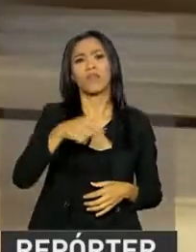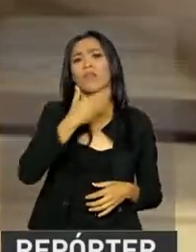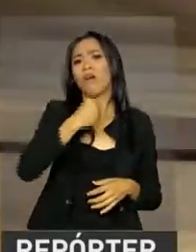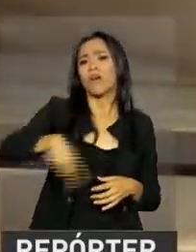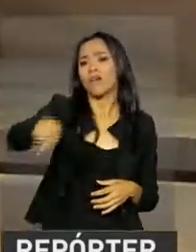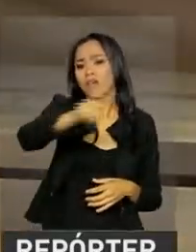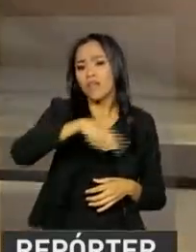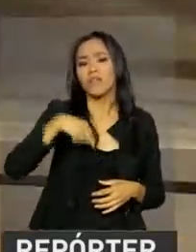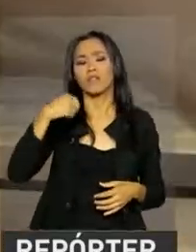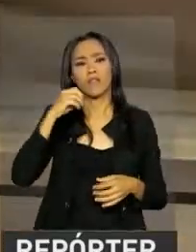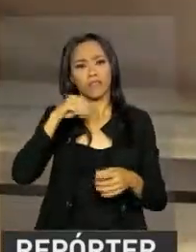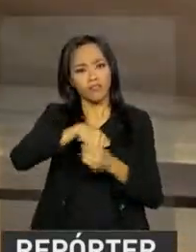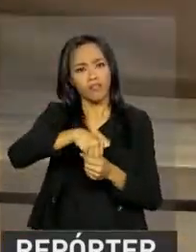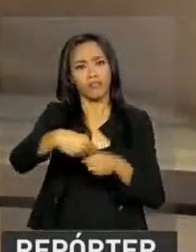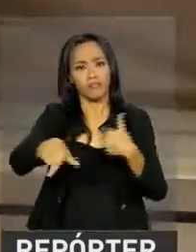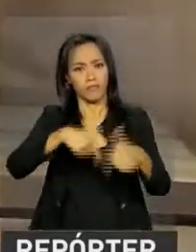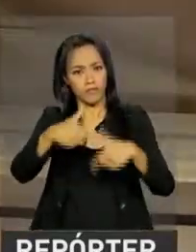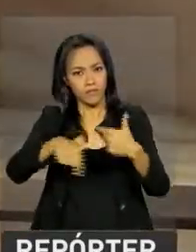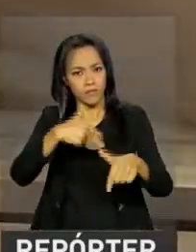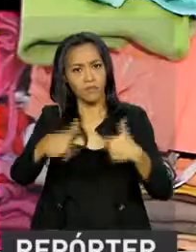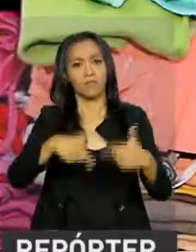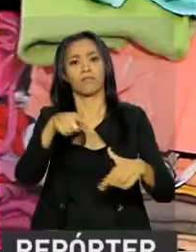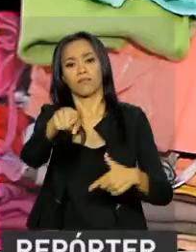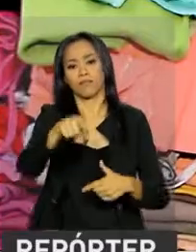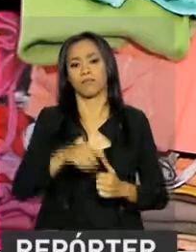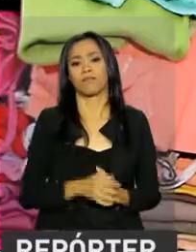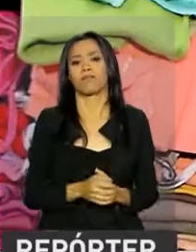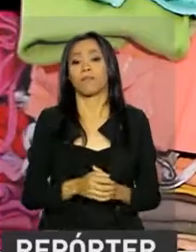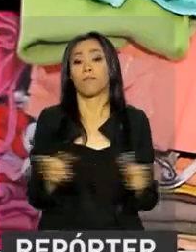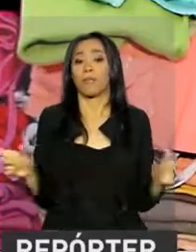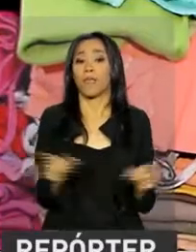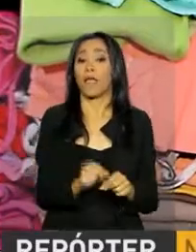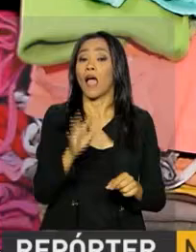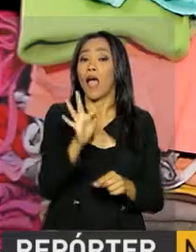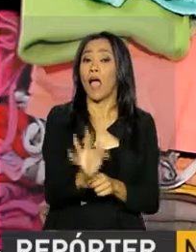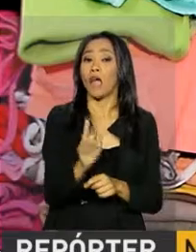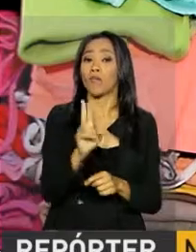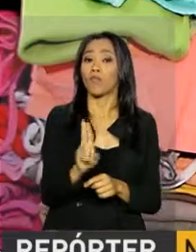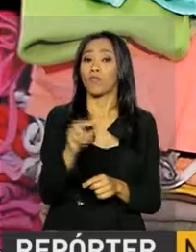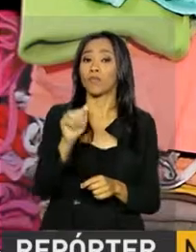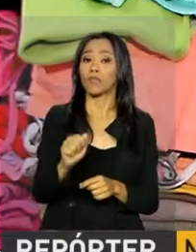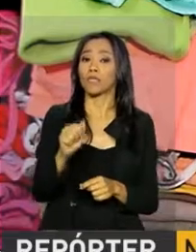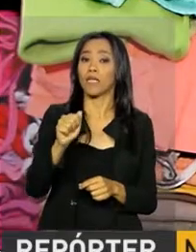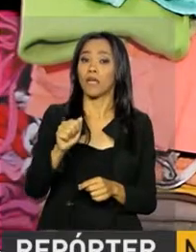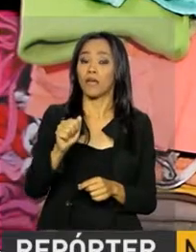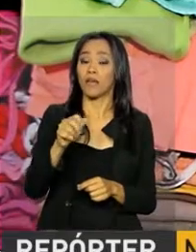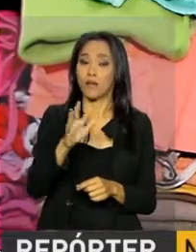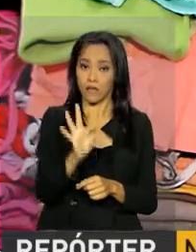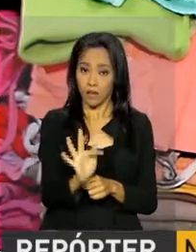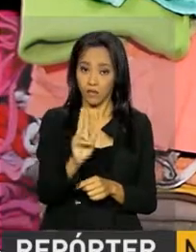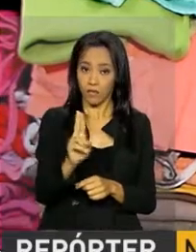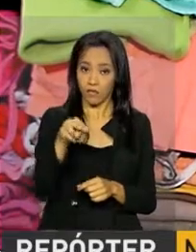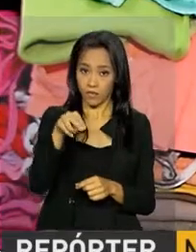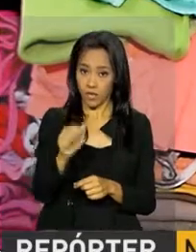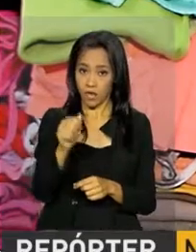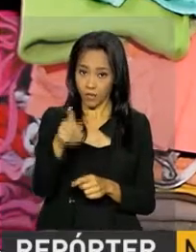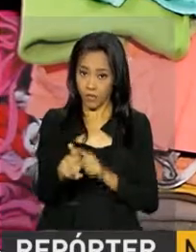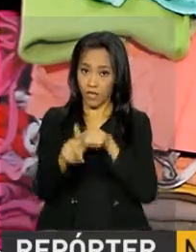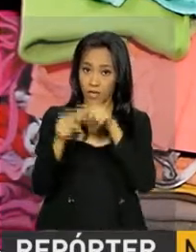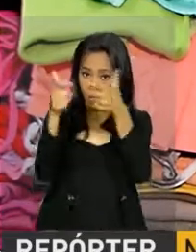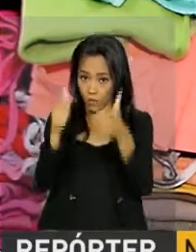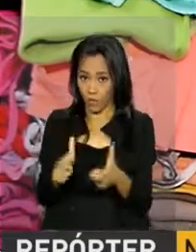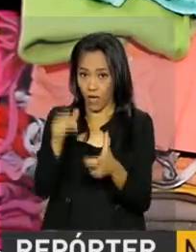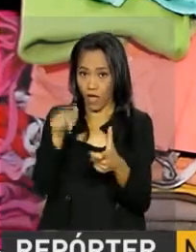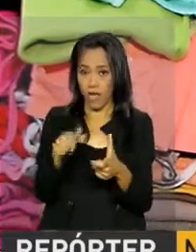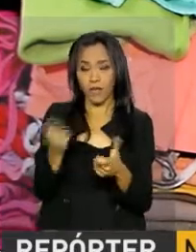agora estão inseridos no mercado de trabalho funamp a última esperança deles é que uma luzinha no fim do túnel porque aqui além da gente